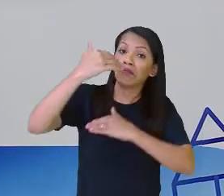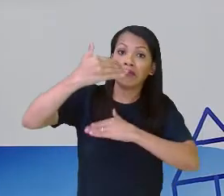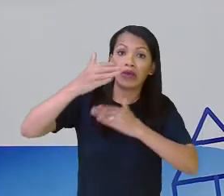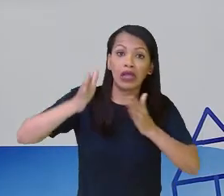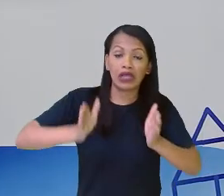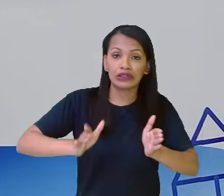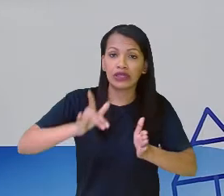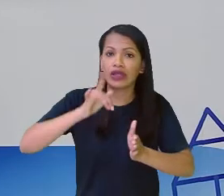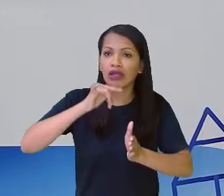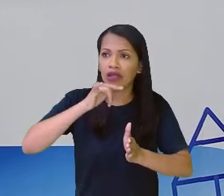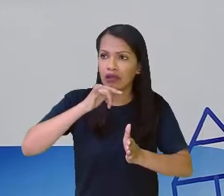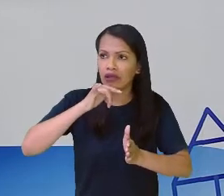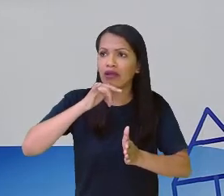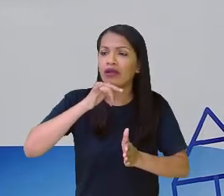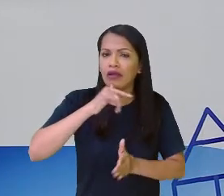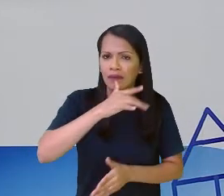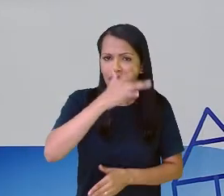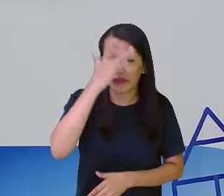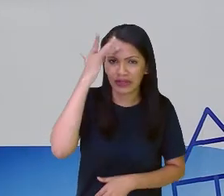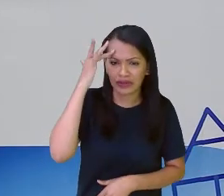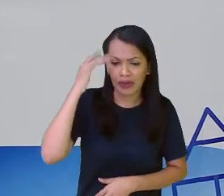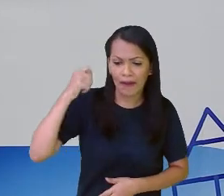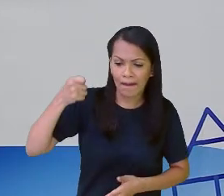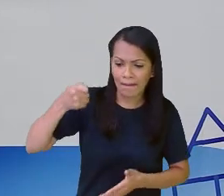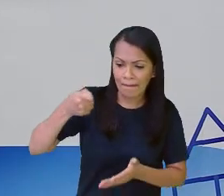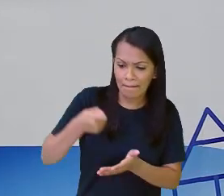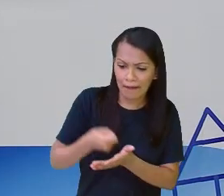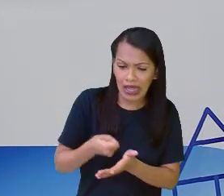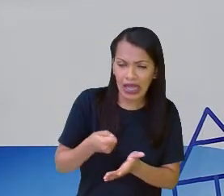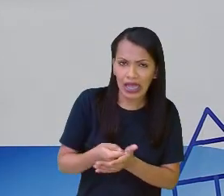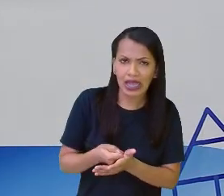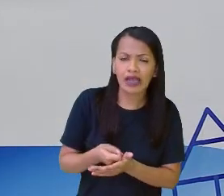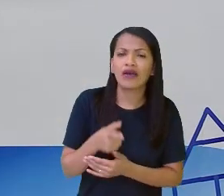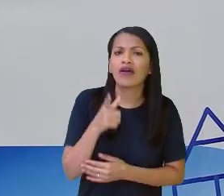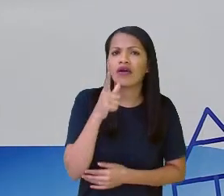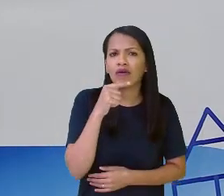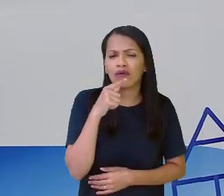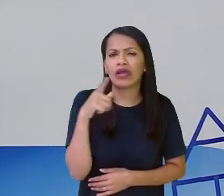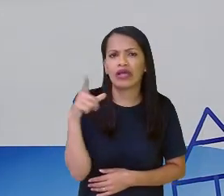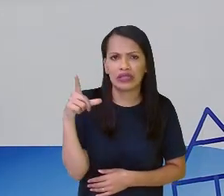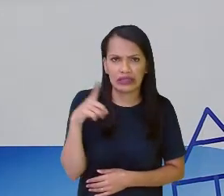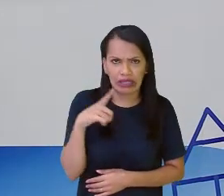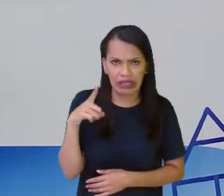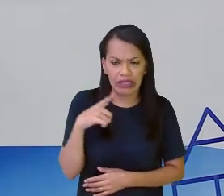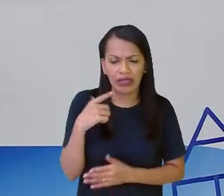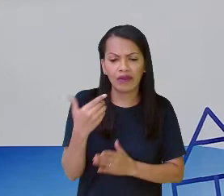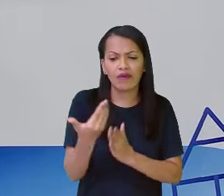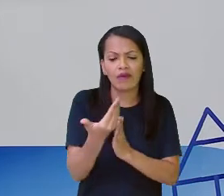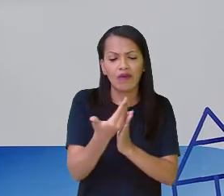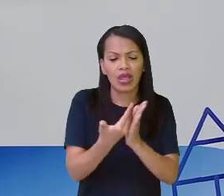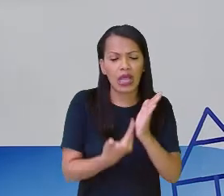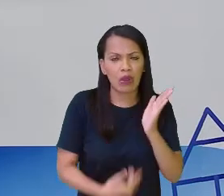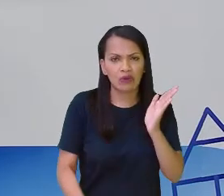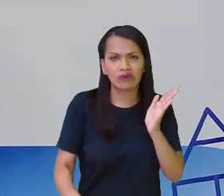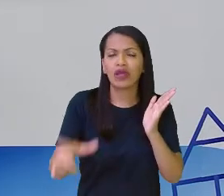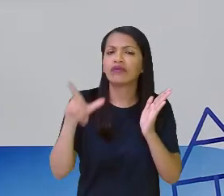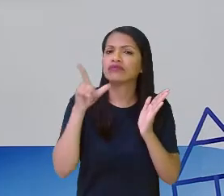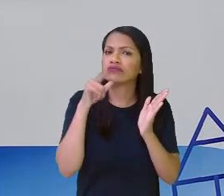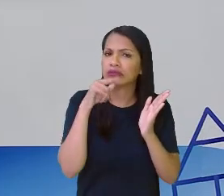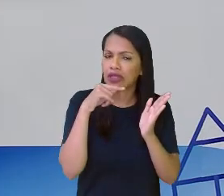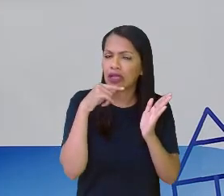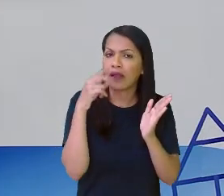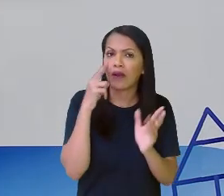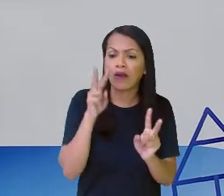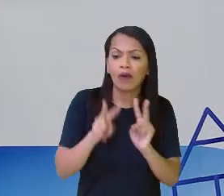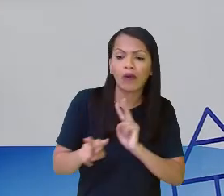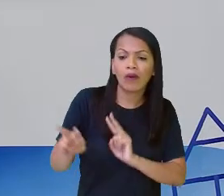Quem paga conta de água, presta atenção. Se na sua casa tiver uma conta de água, você vai lá e